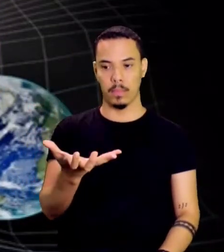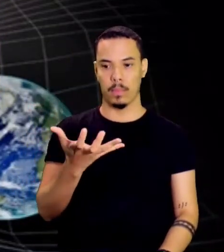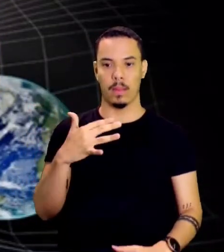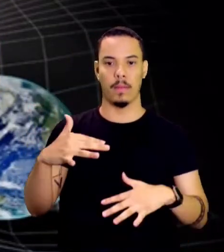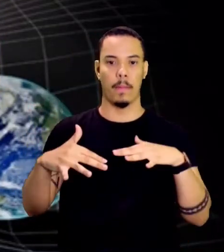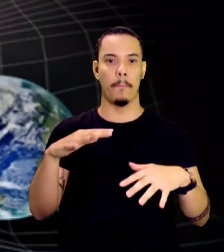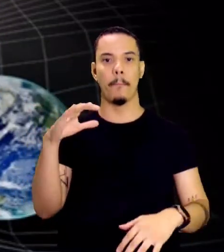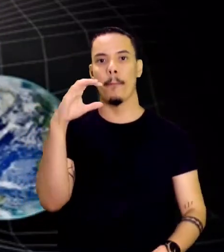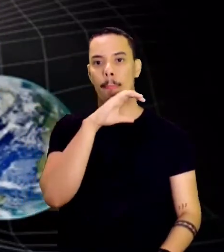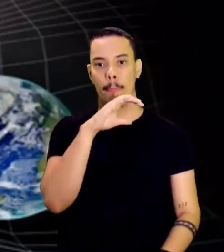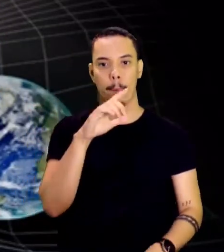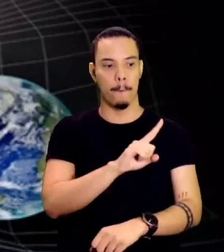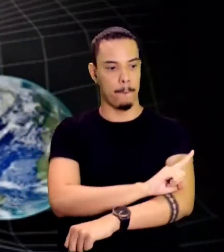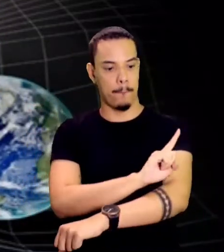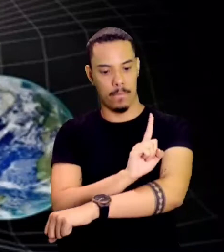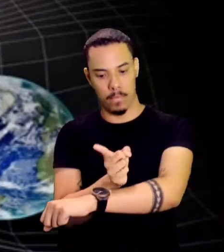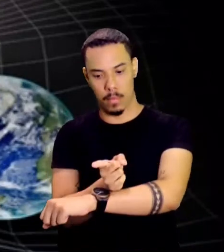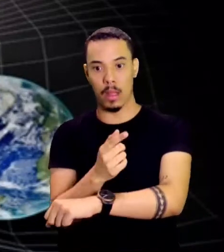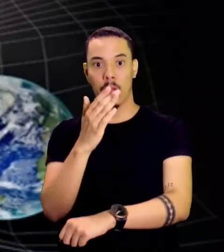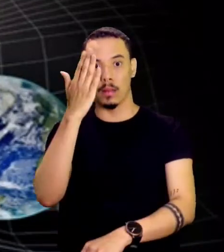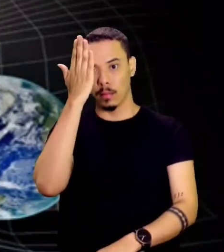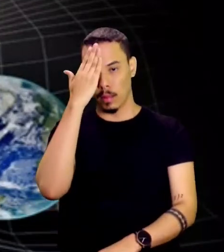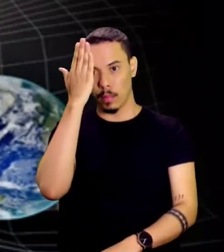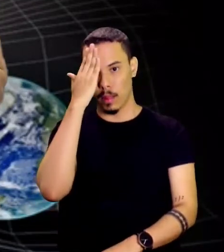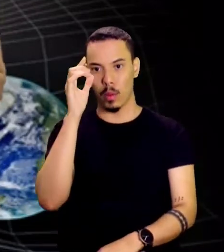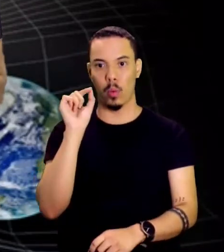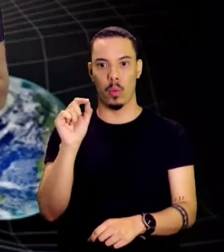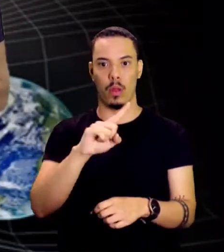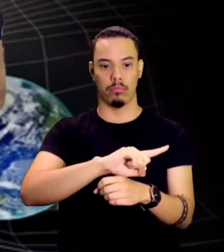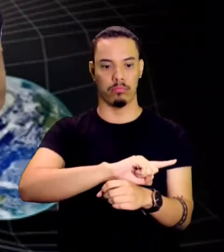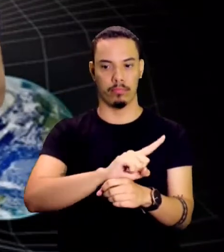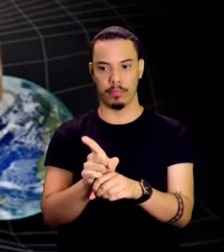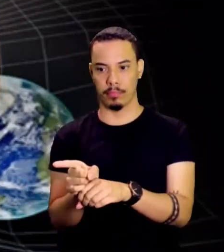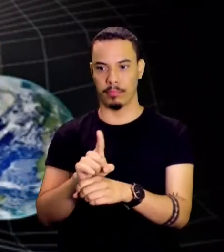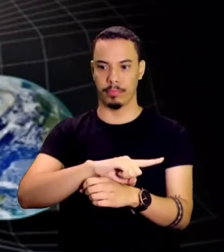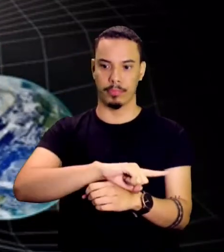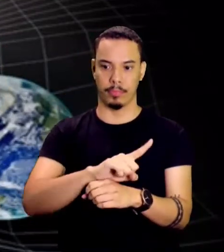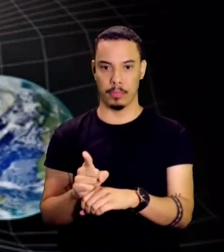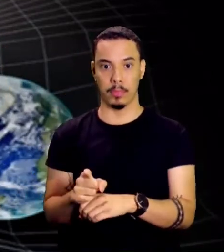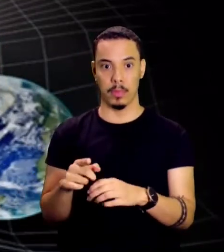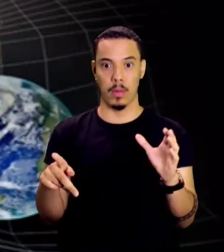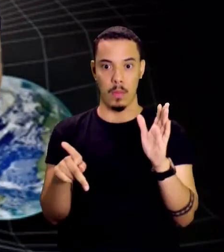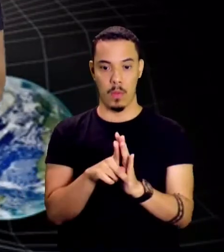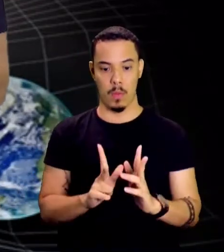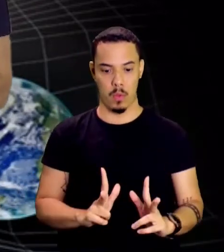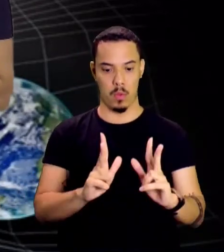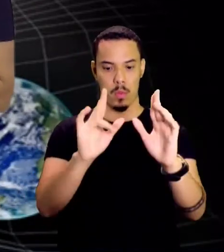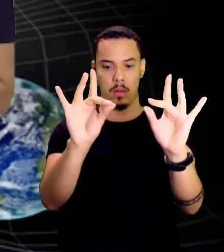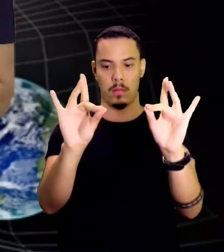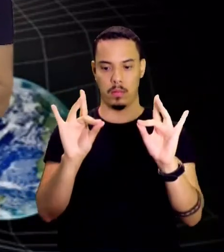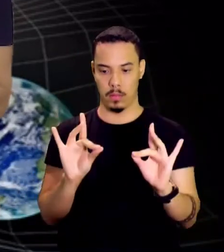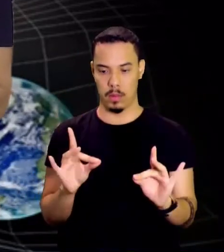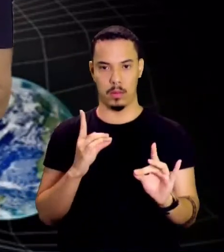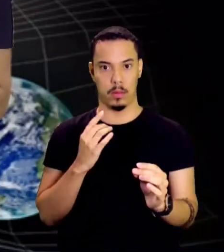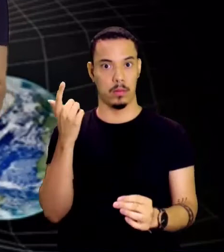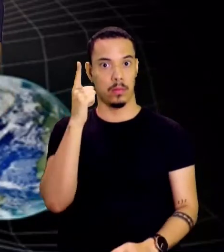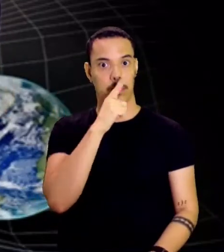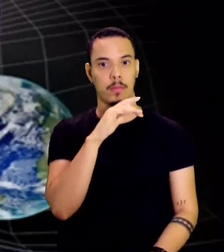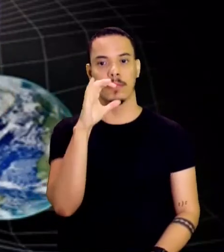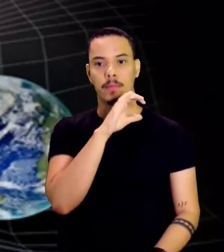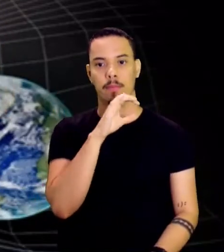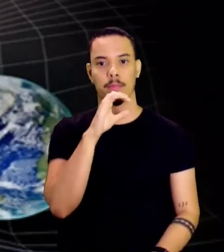e o movimento variado eu vou pegar o instante específico e vou ver uma posição que tá sendo ocupada nele aí eu posso ter uma velocidade